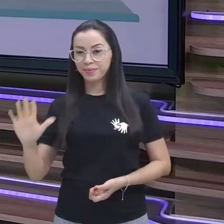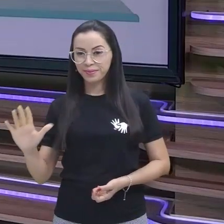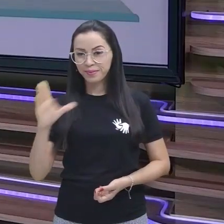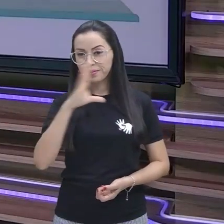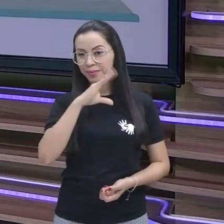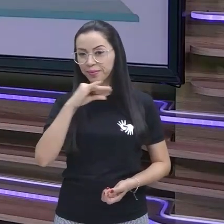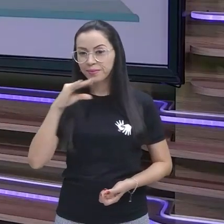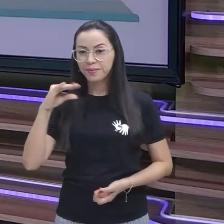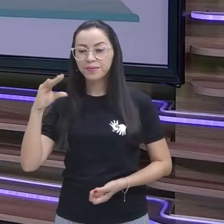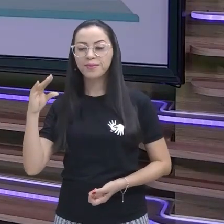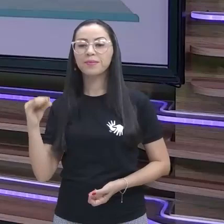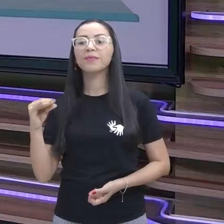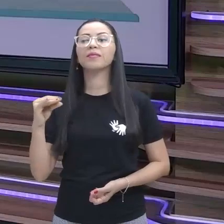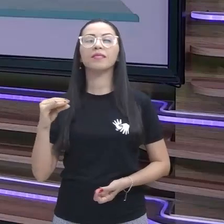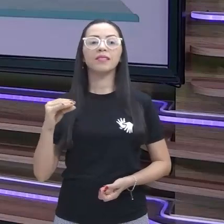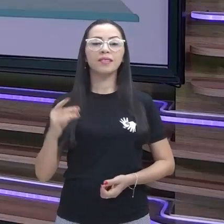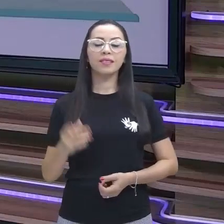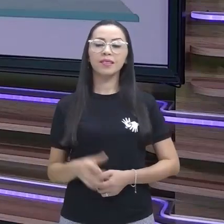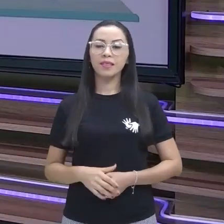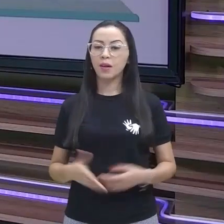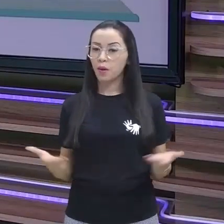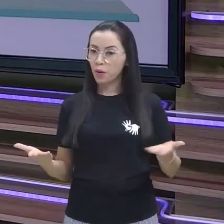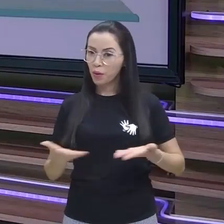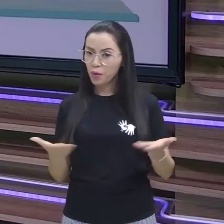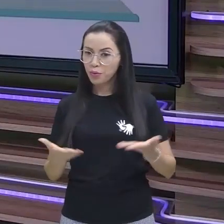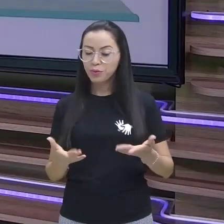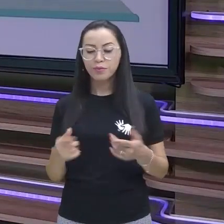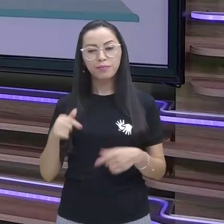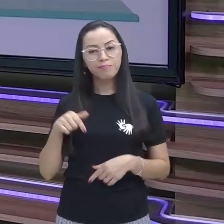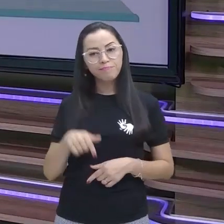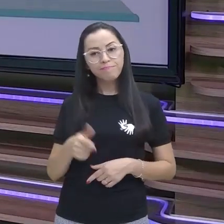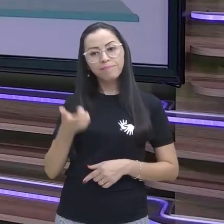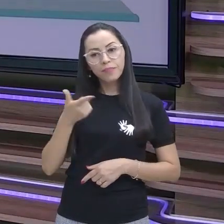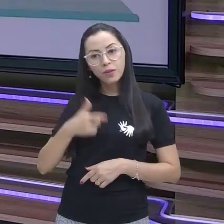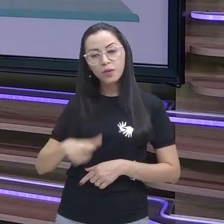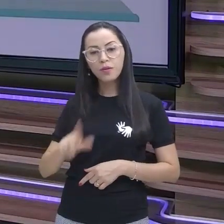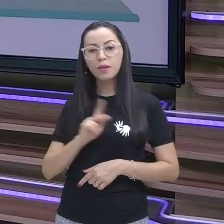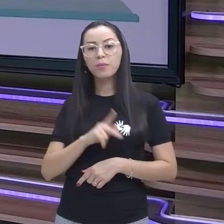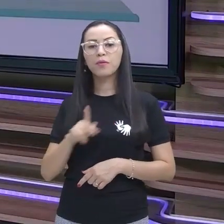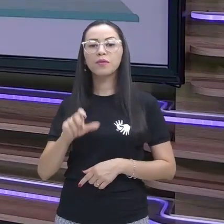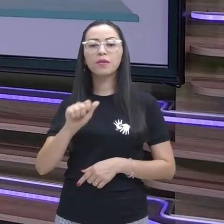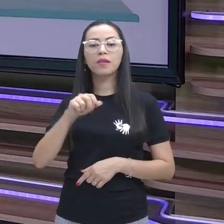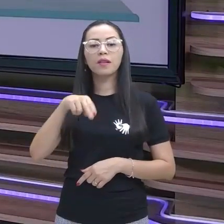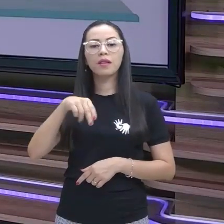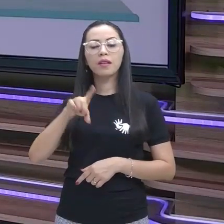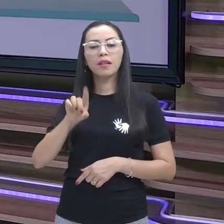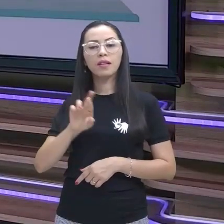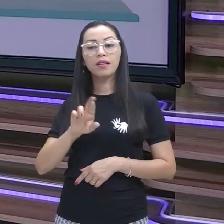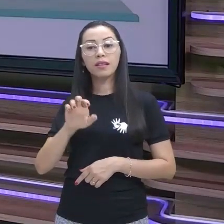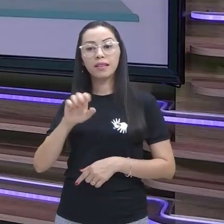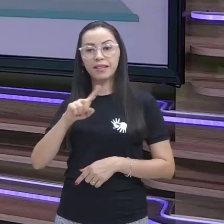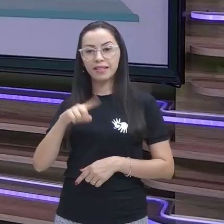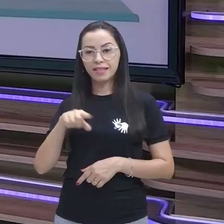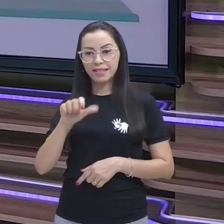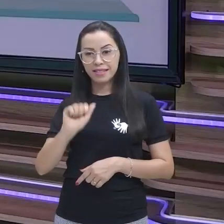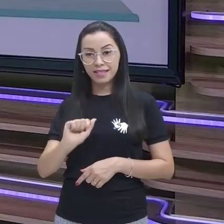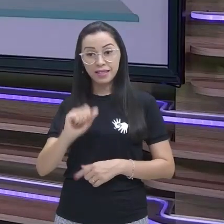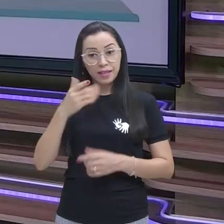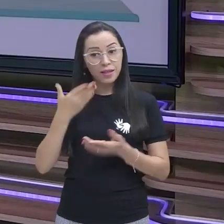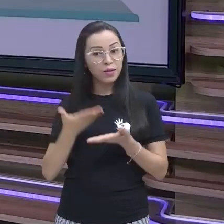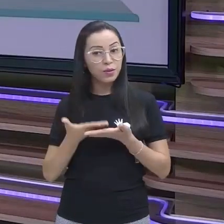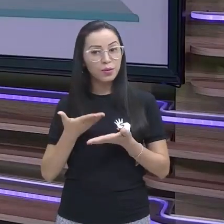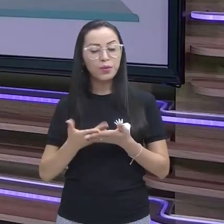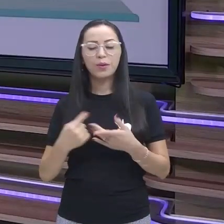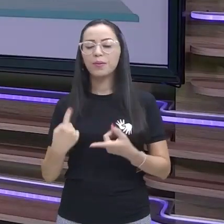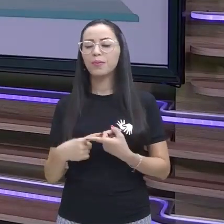fofinhos e fofinhas, estamos aqui novamente com a professora Andresa para estudar, porque